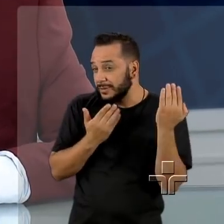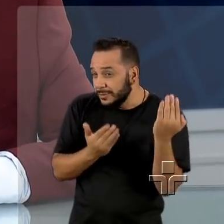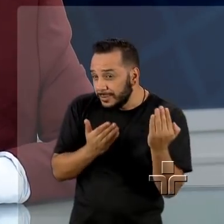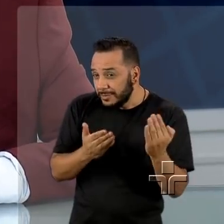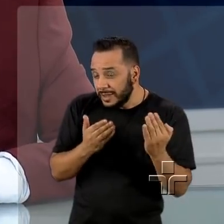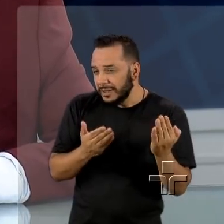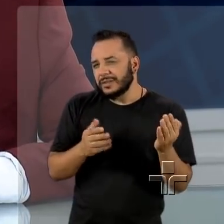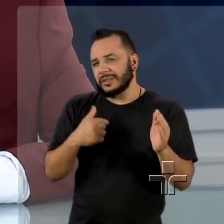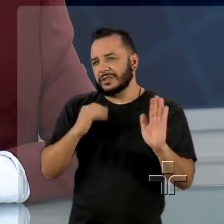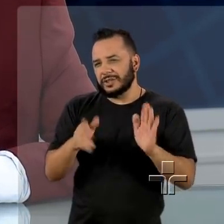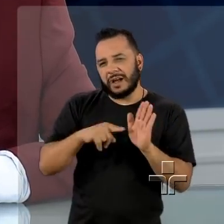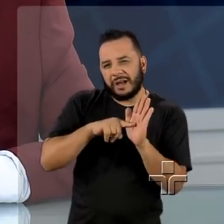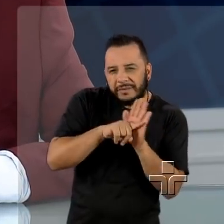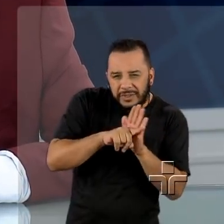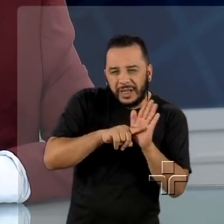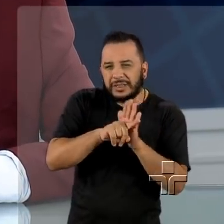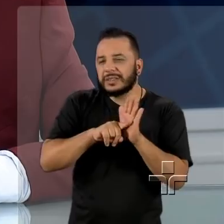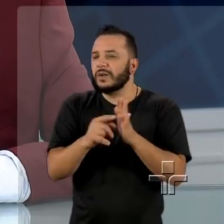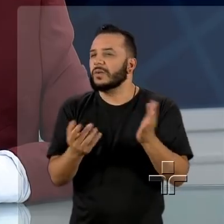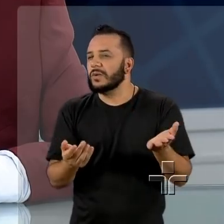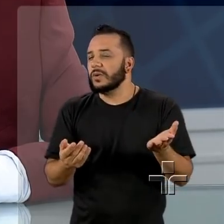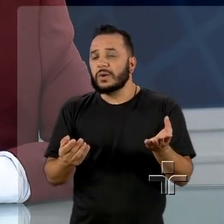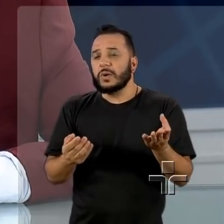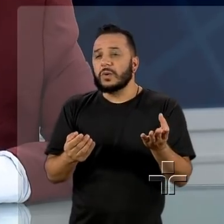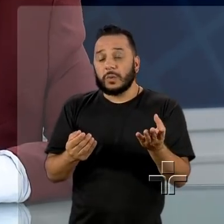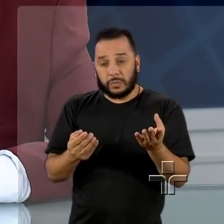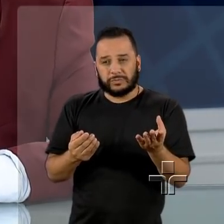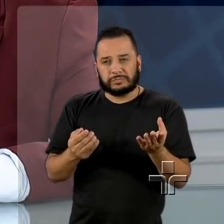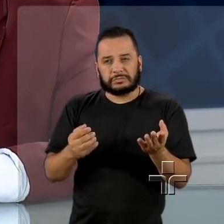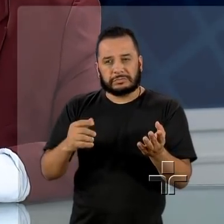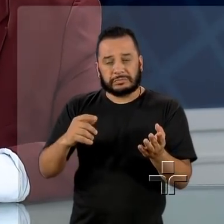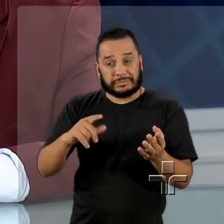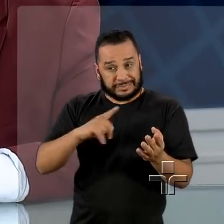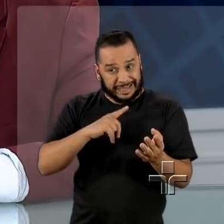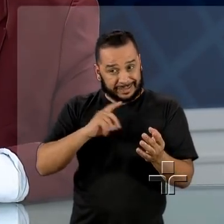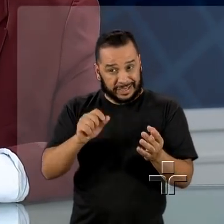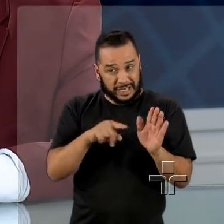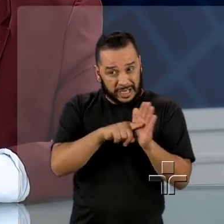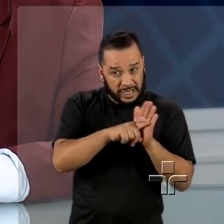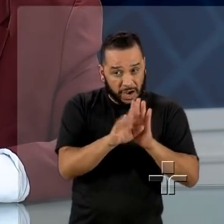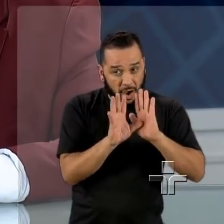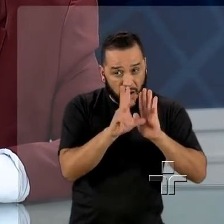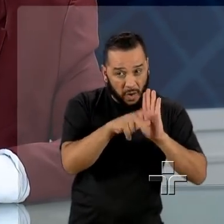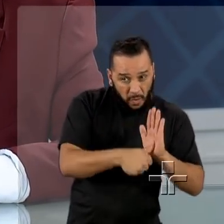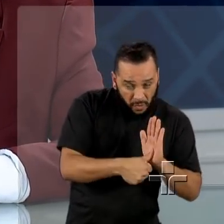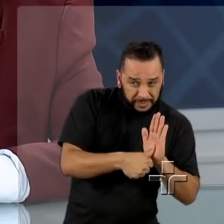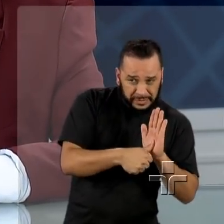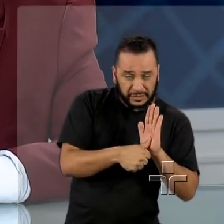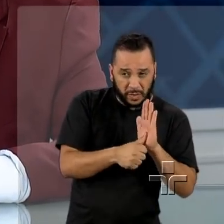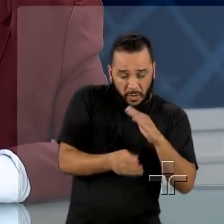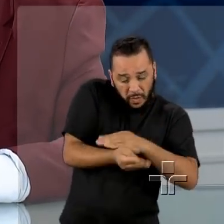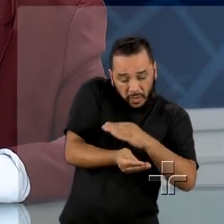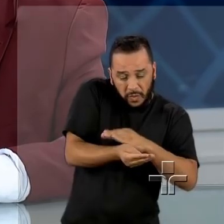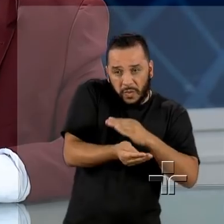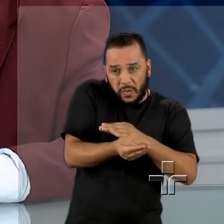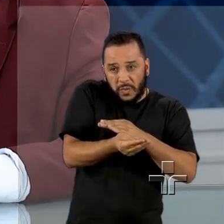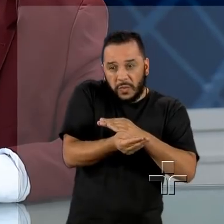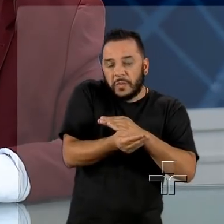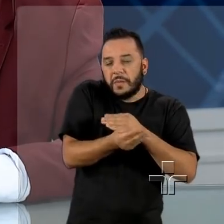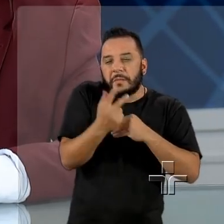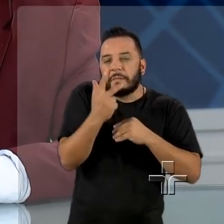O ex-governador de São Paulo, Geraldo Alckmin, do PSDB, afirmou que recebeu a notícia com surpresa e defendeu a investigação